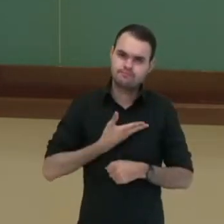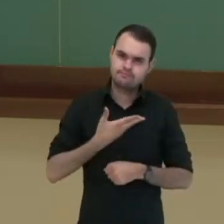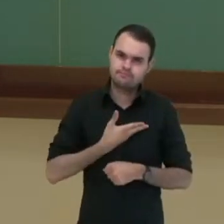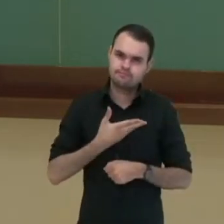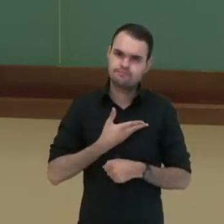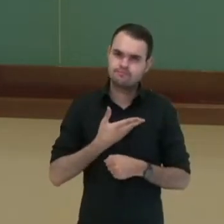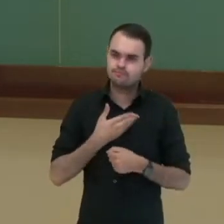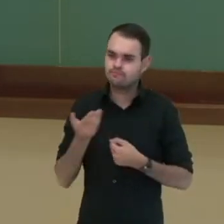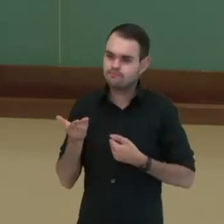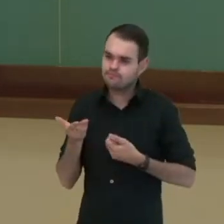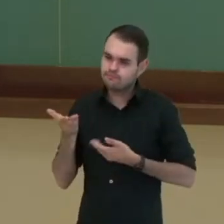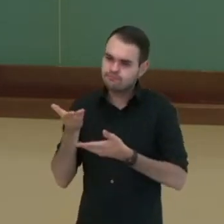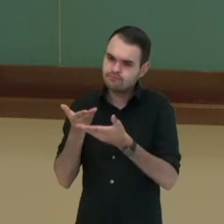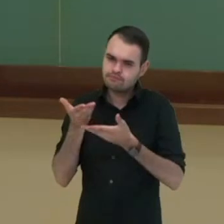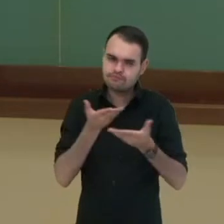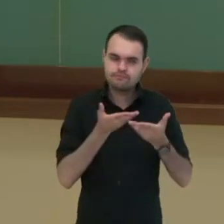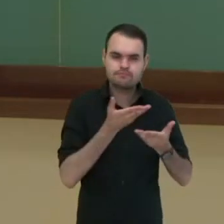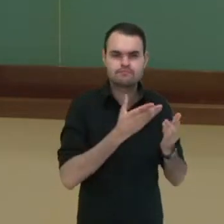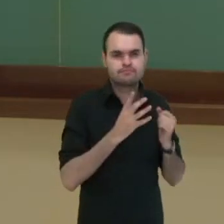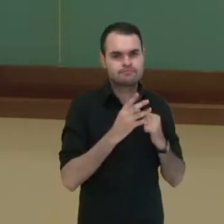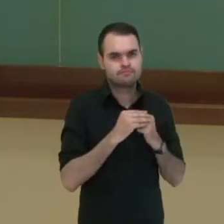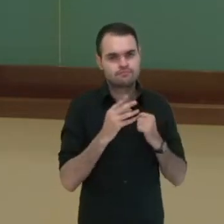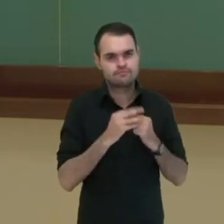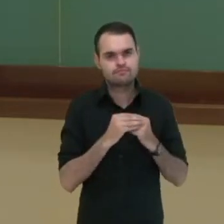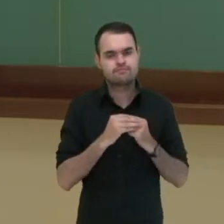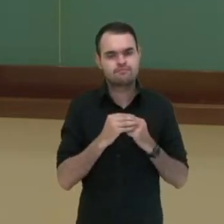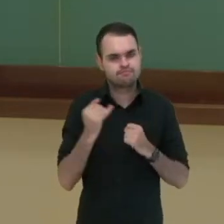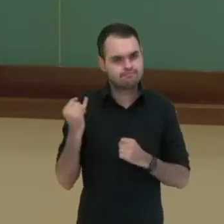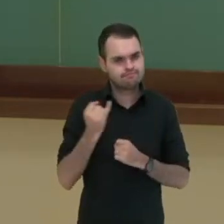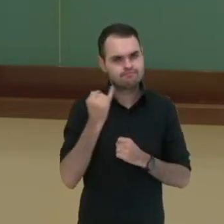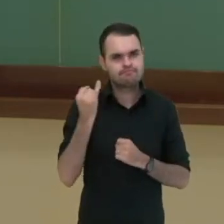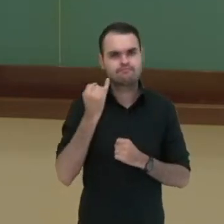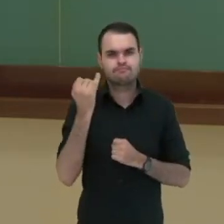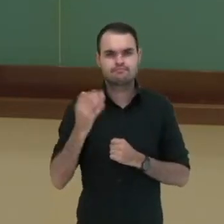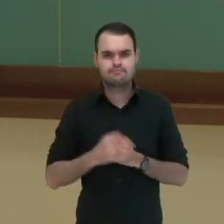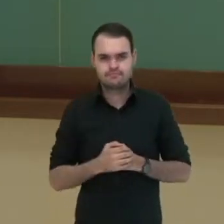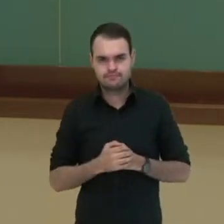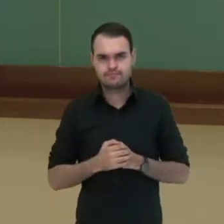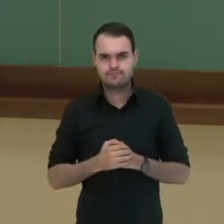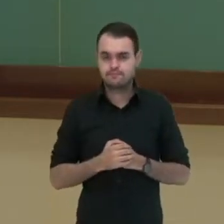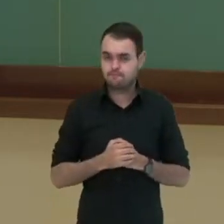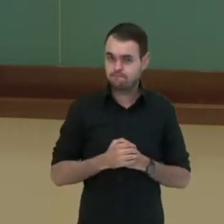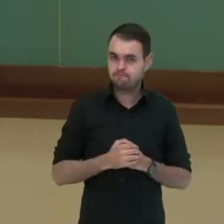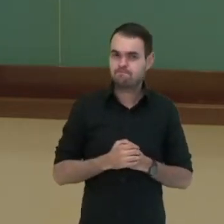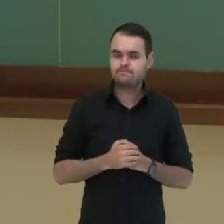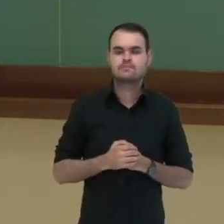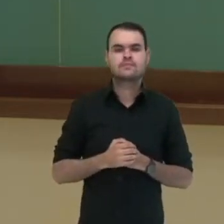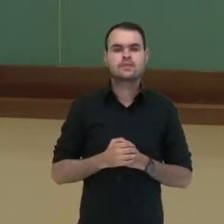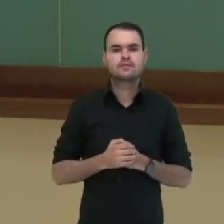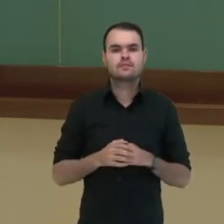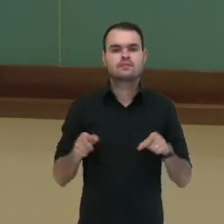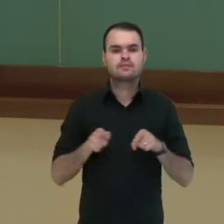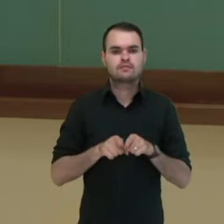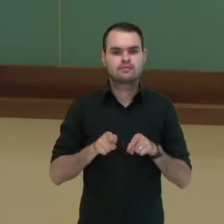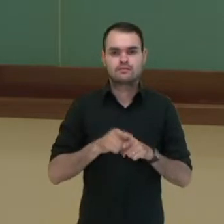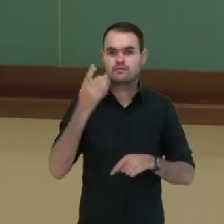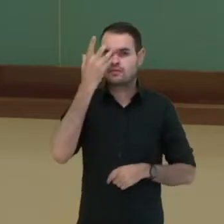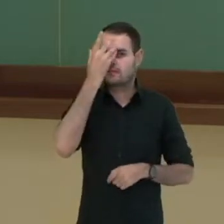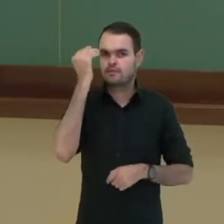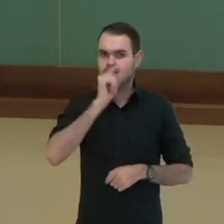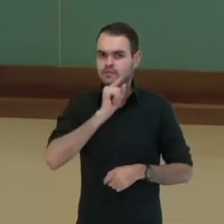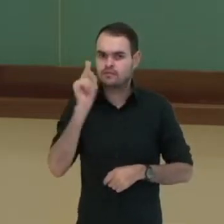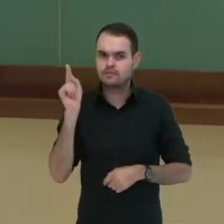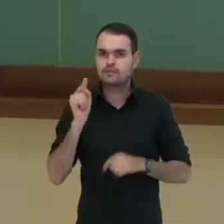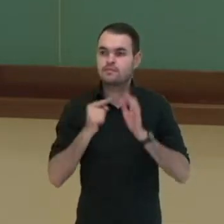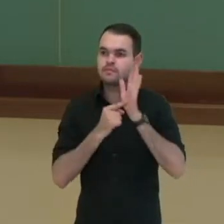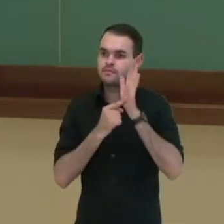vão compartilhar conhecimento, troca de informações, de conhecimento, isso mesmo. E claro, não esqueça de mostrar para a tua professora que vai